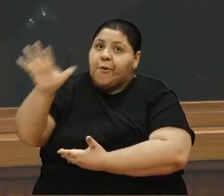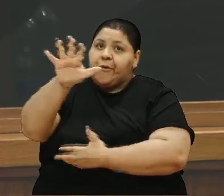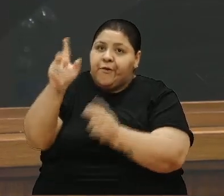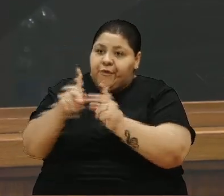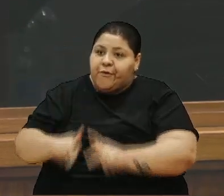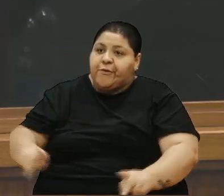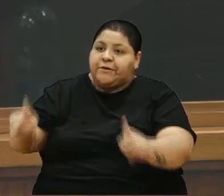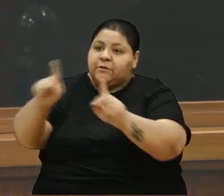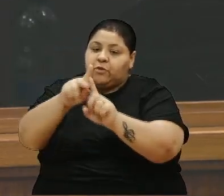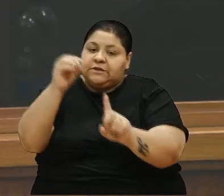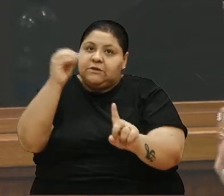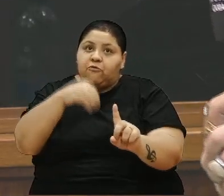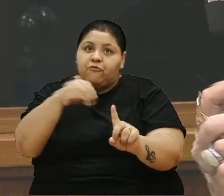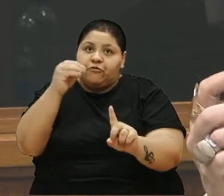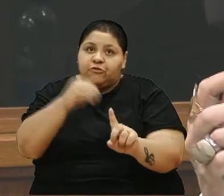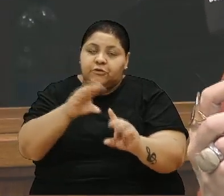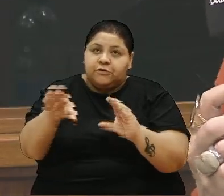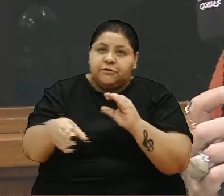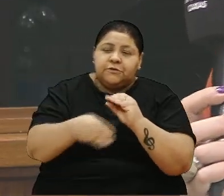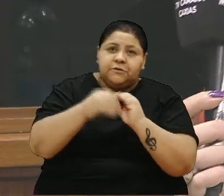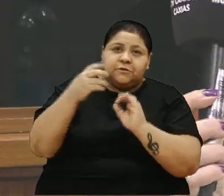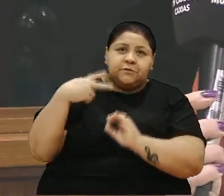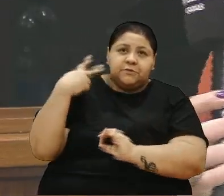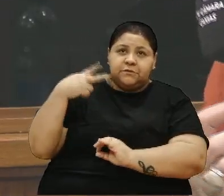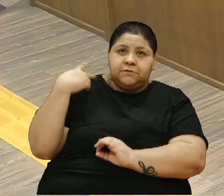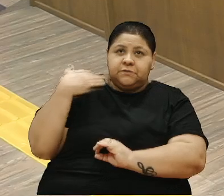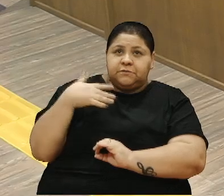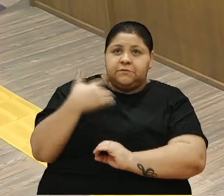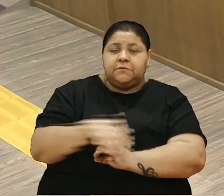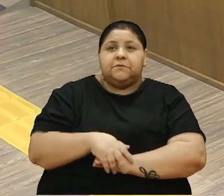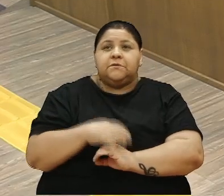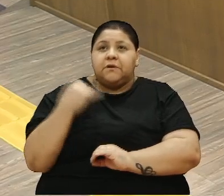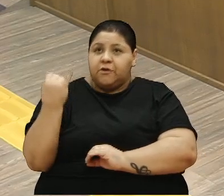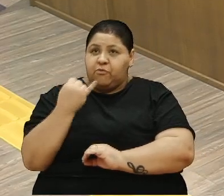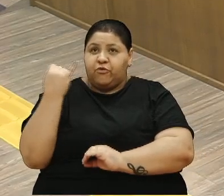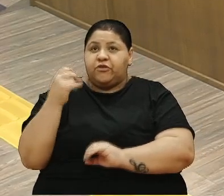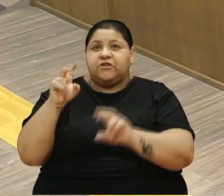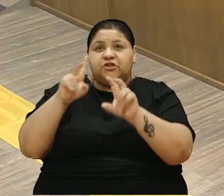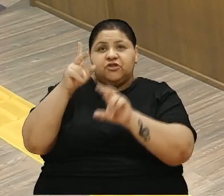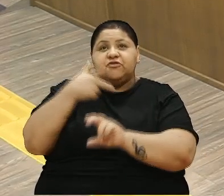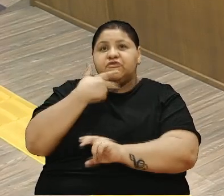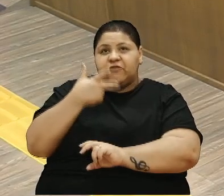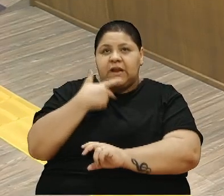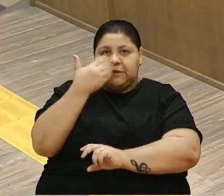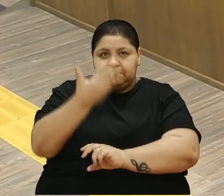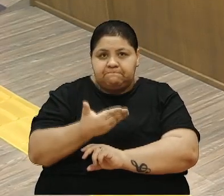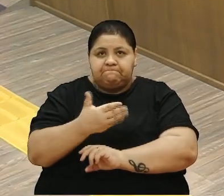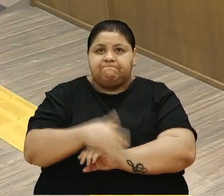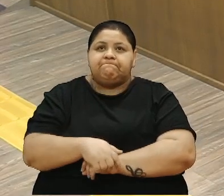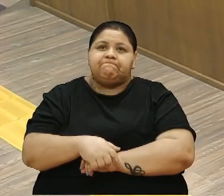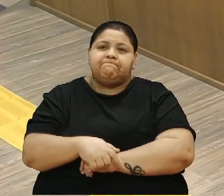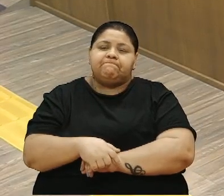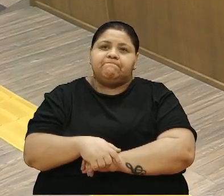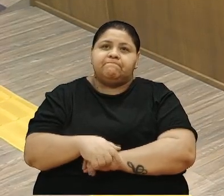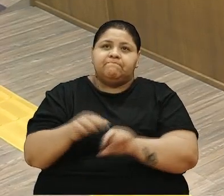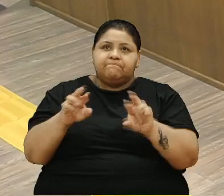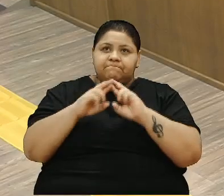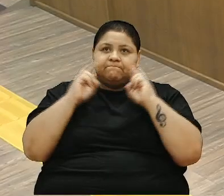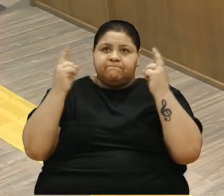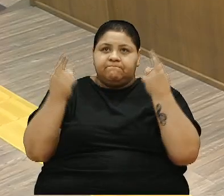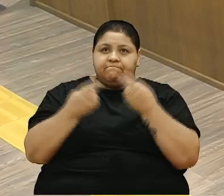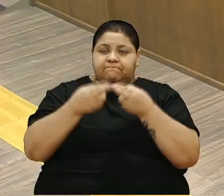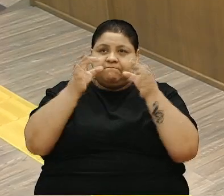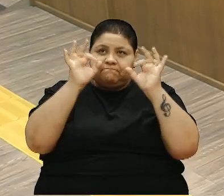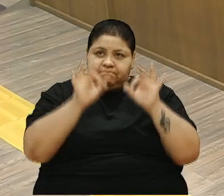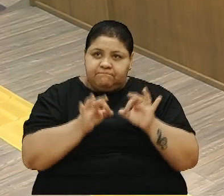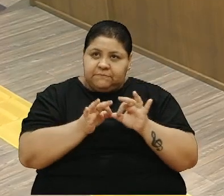população vulnerável. Seu Apate, vereadora Andressa. Vereadora Rose, importante tema trazido pela senhora. Na reunião oportuna